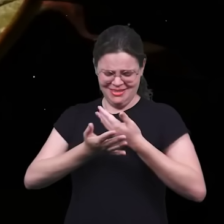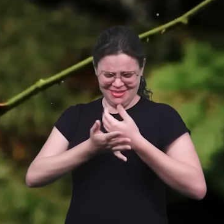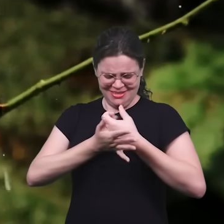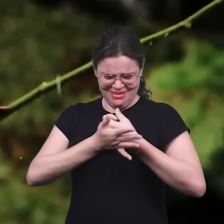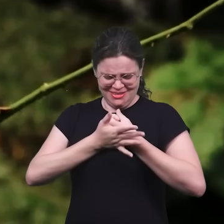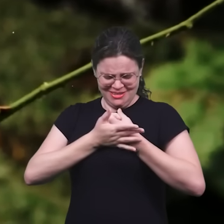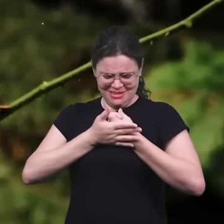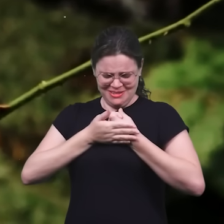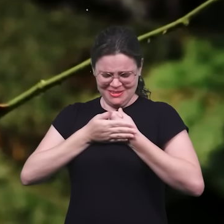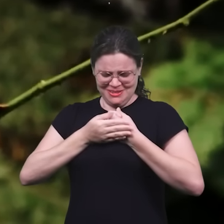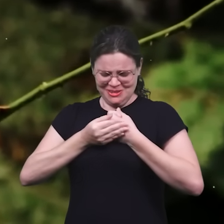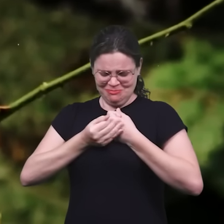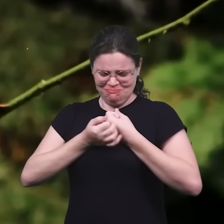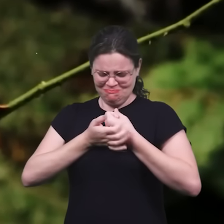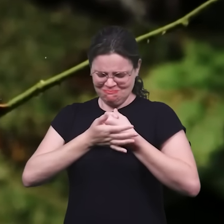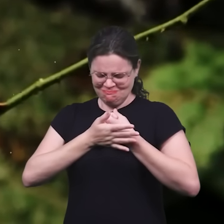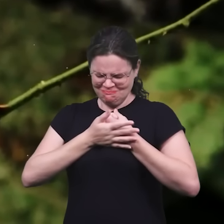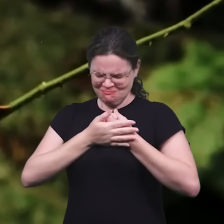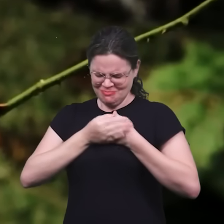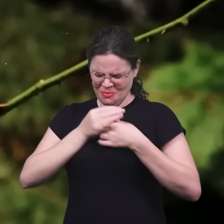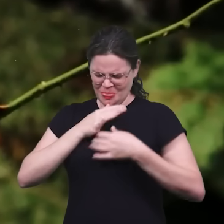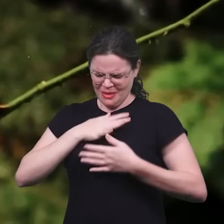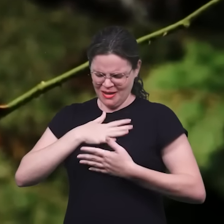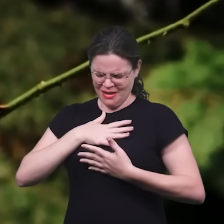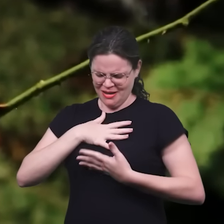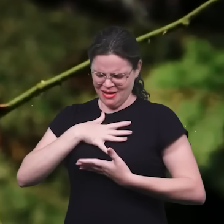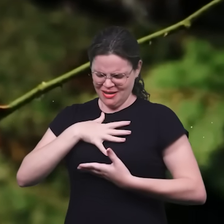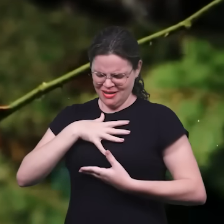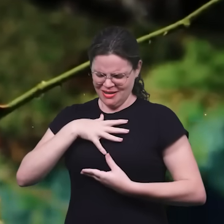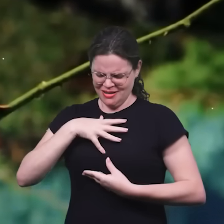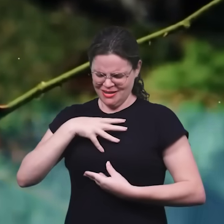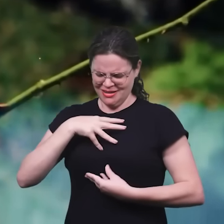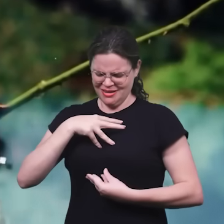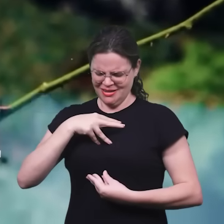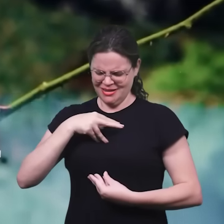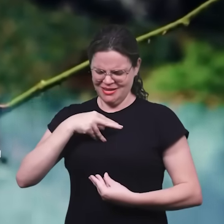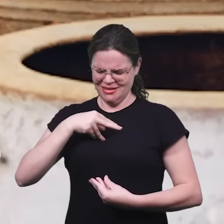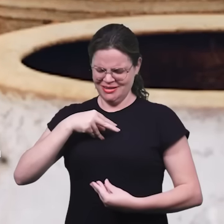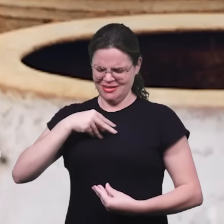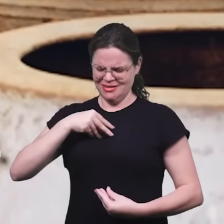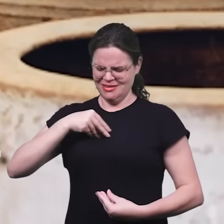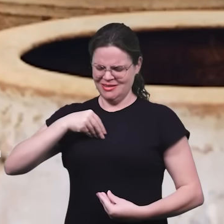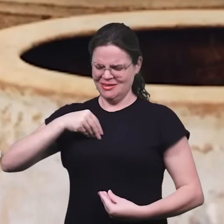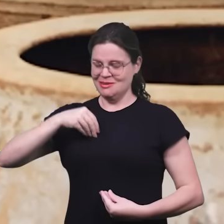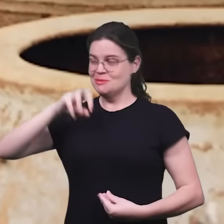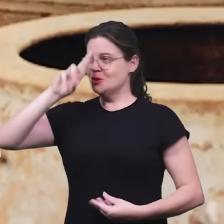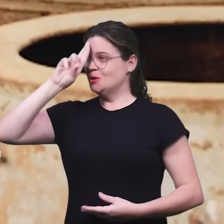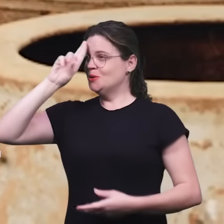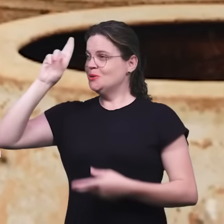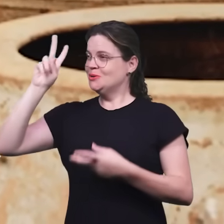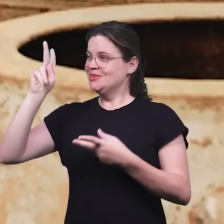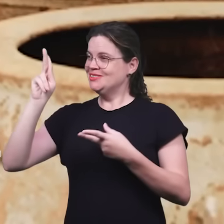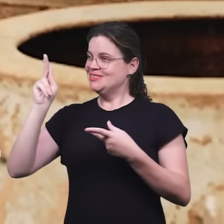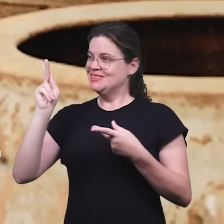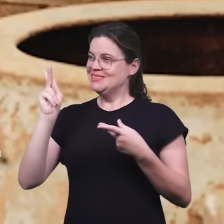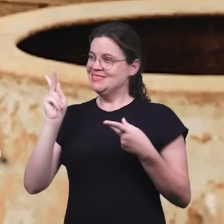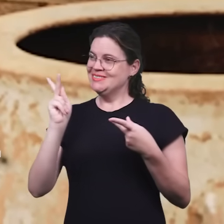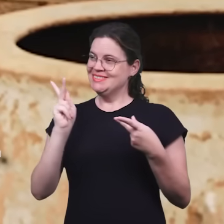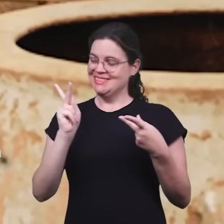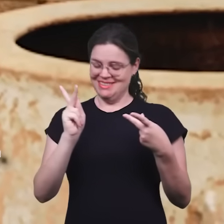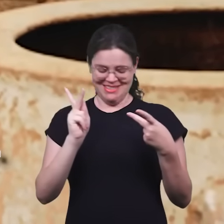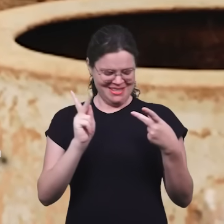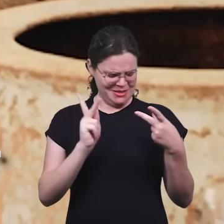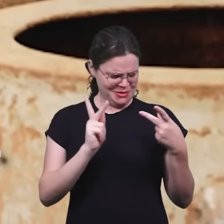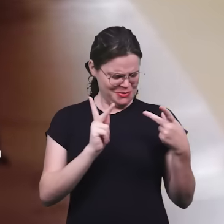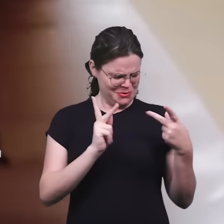Pois consolas minha alma, o teu ser me acalma,